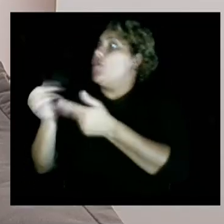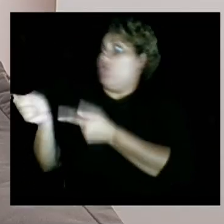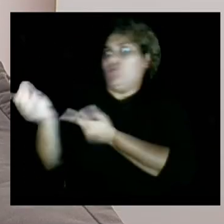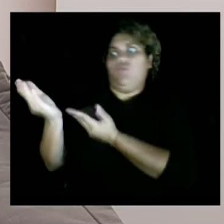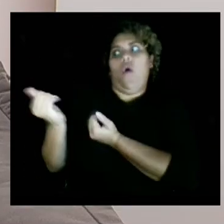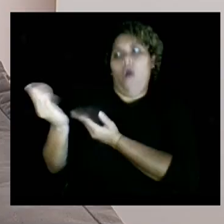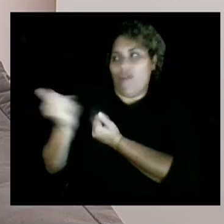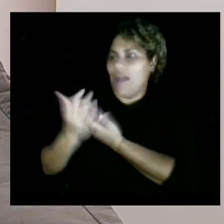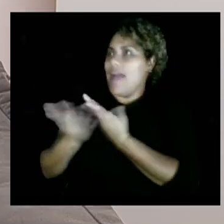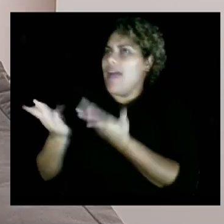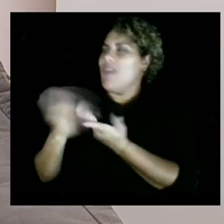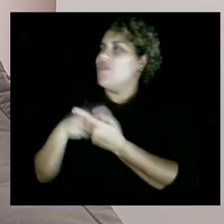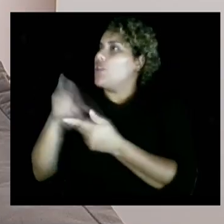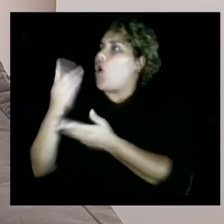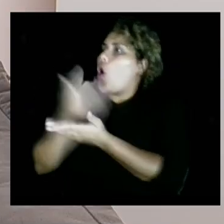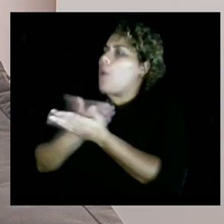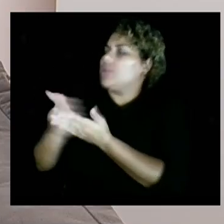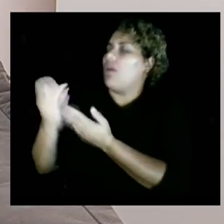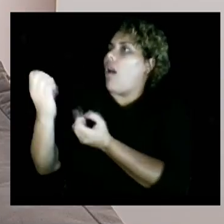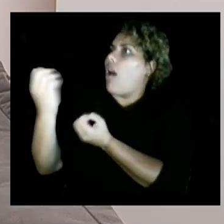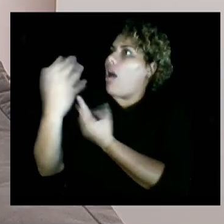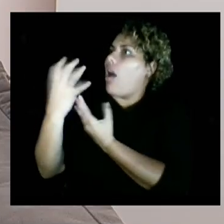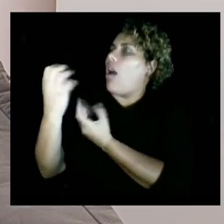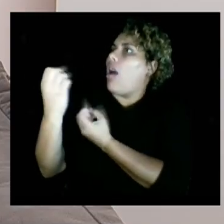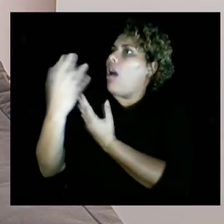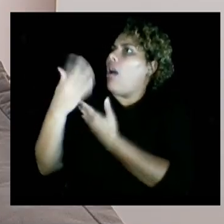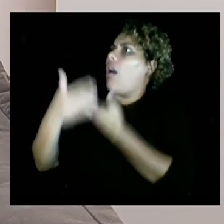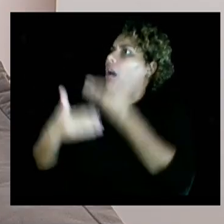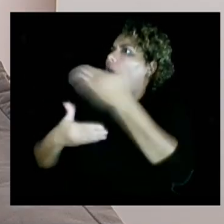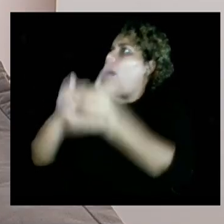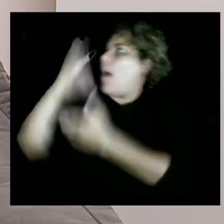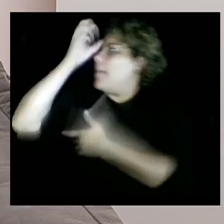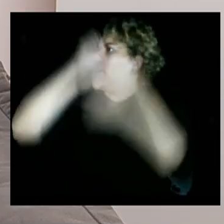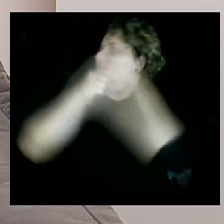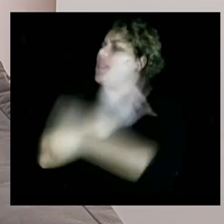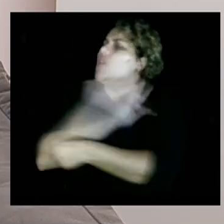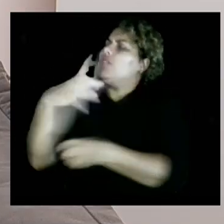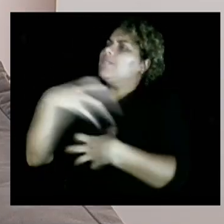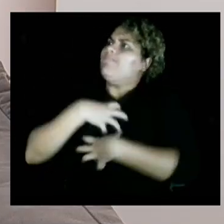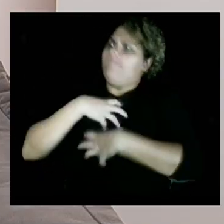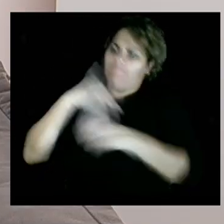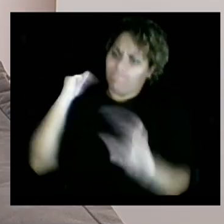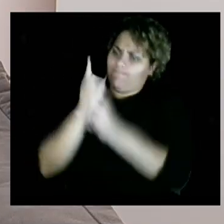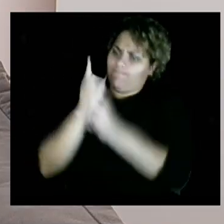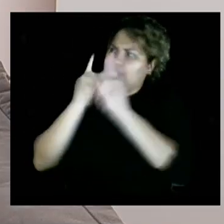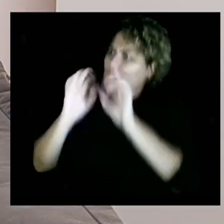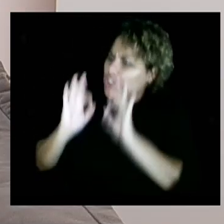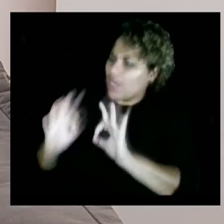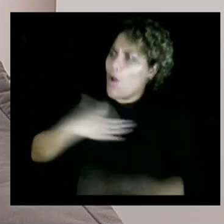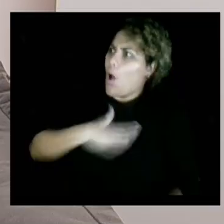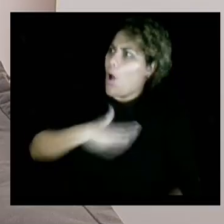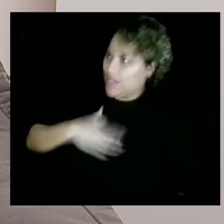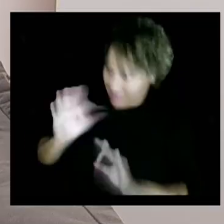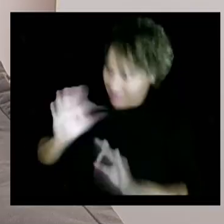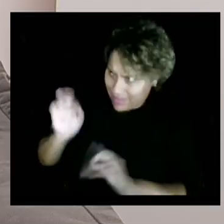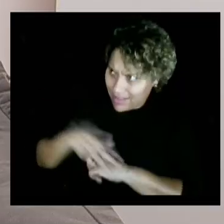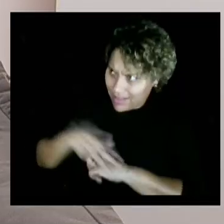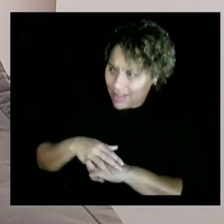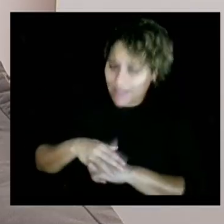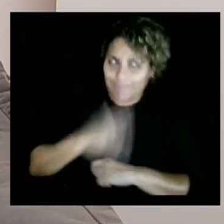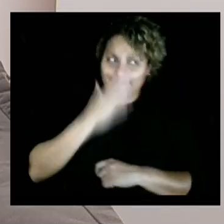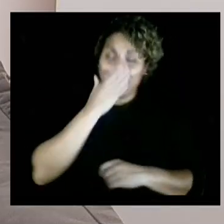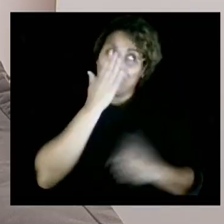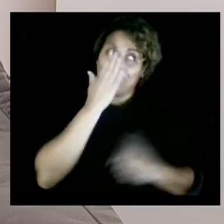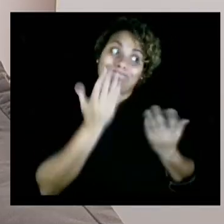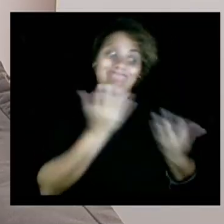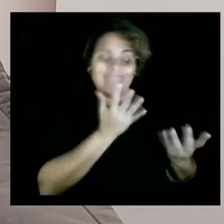começou a aprender todas as técnicas, foi ali que você teve a certeza que era isso que você queria? Na verdade, é com o passar do